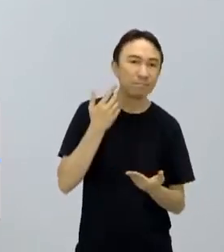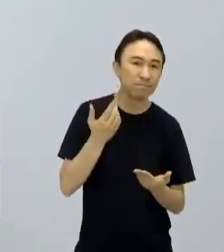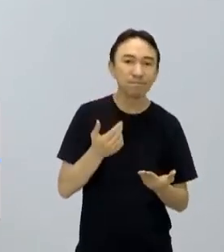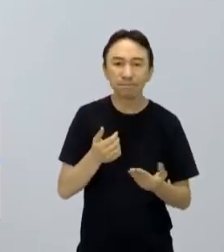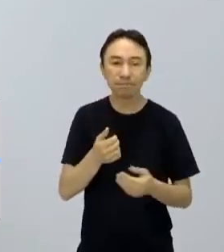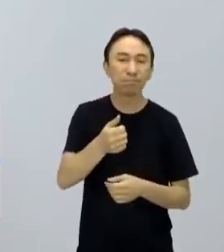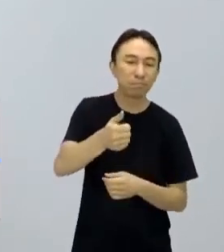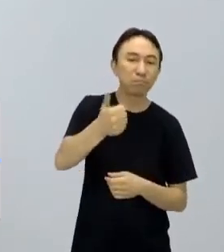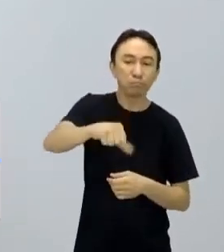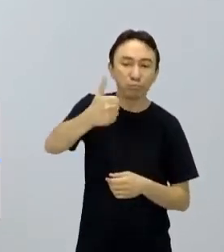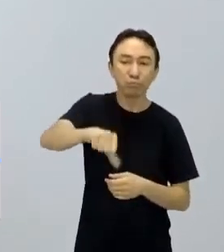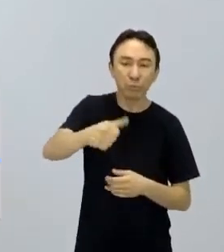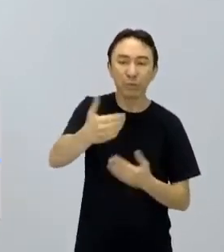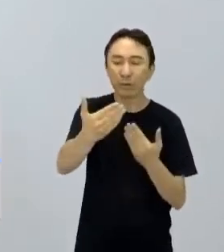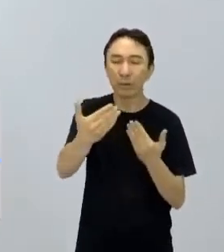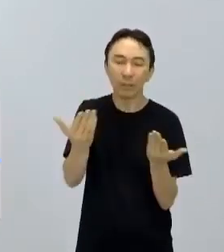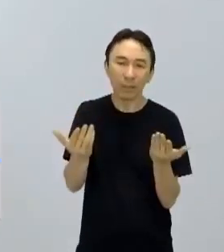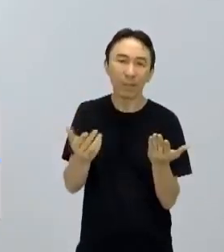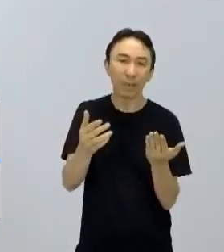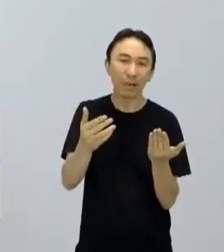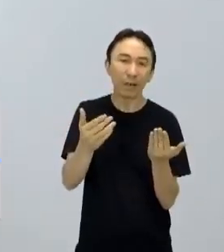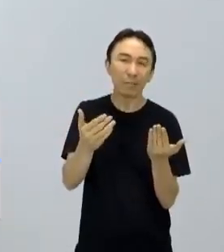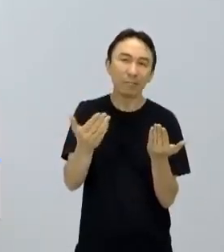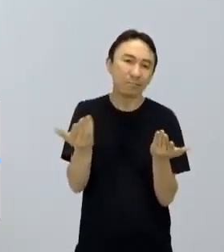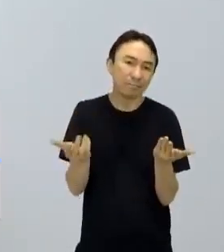uma avaliação